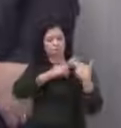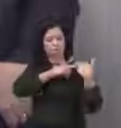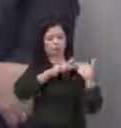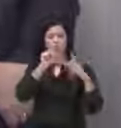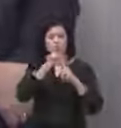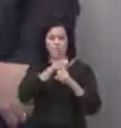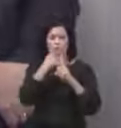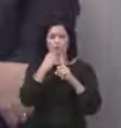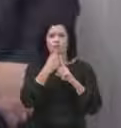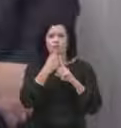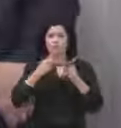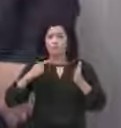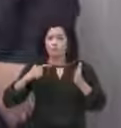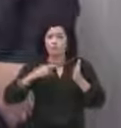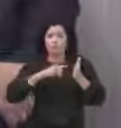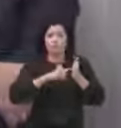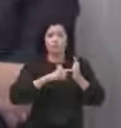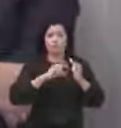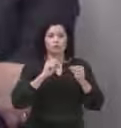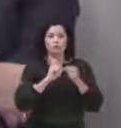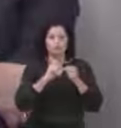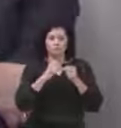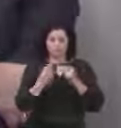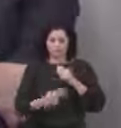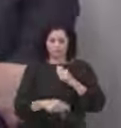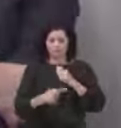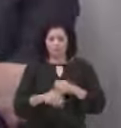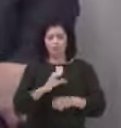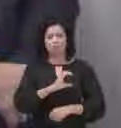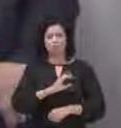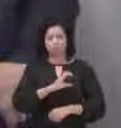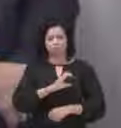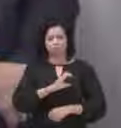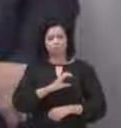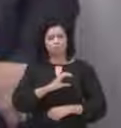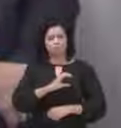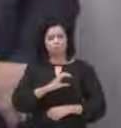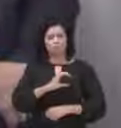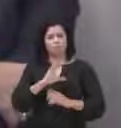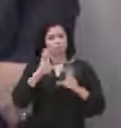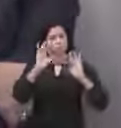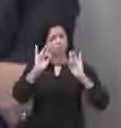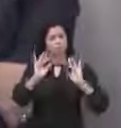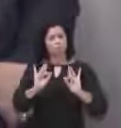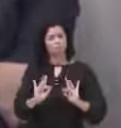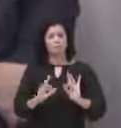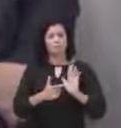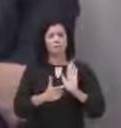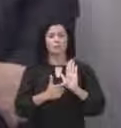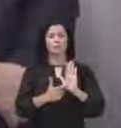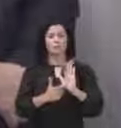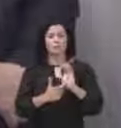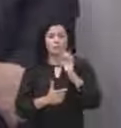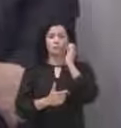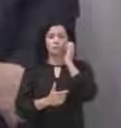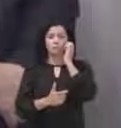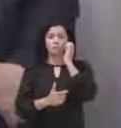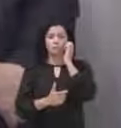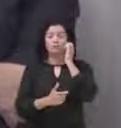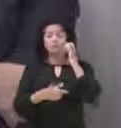A denúncia feita aqui, com precisão, ela traz